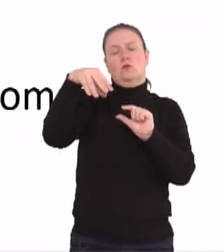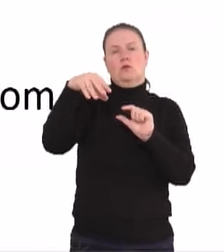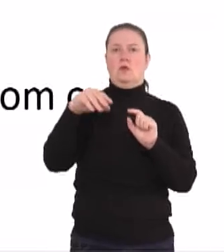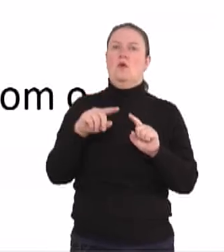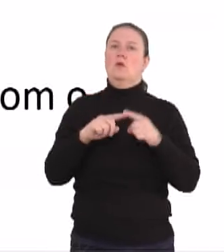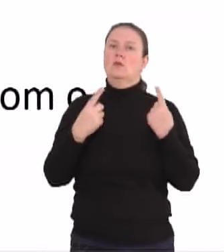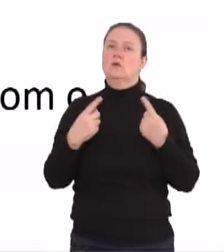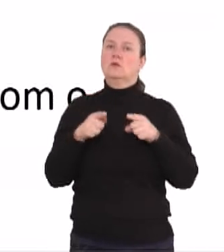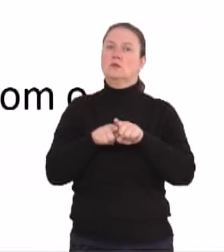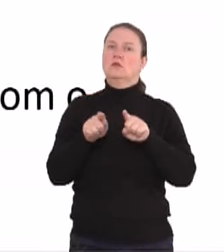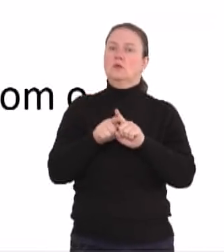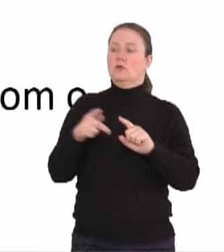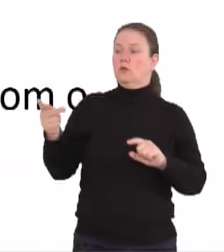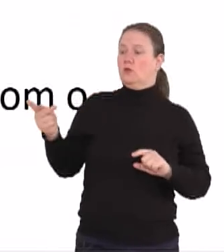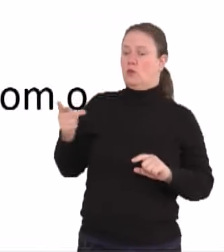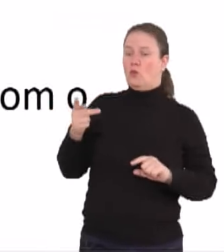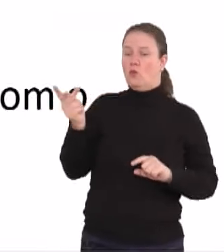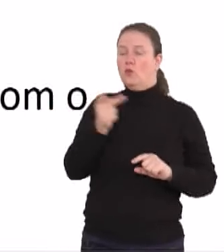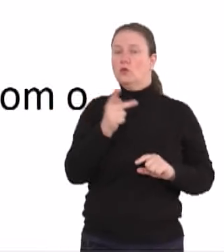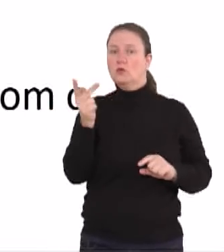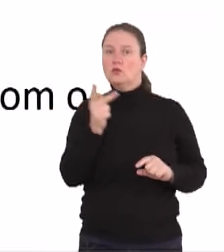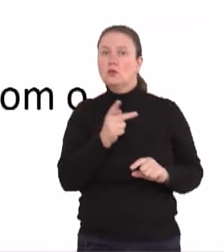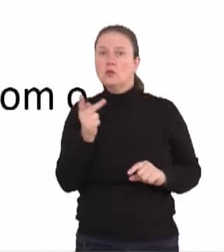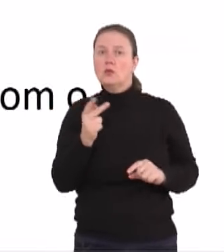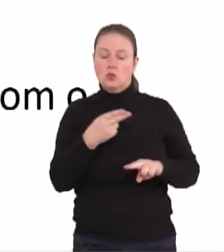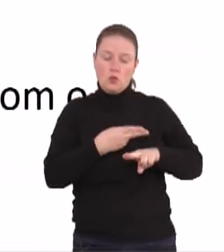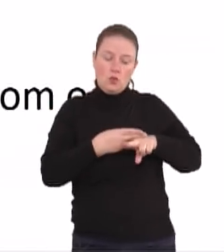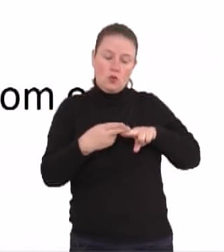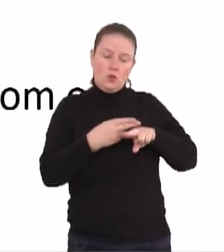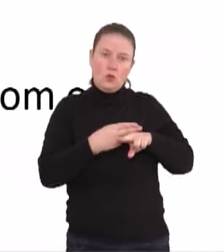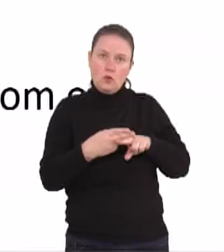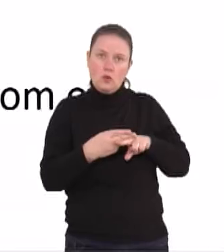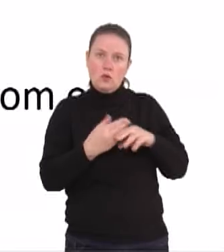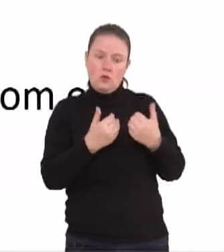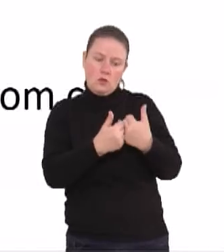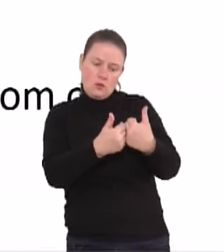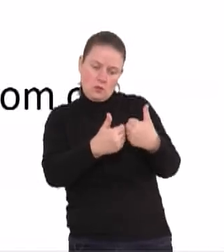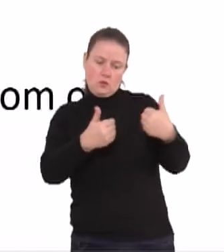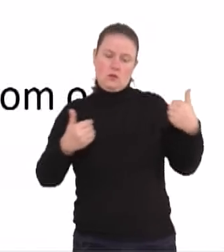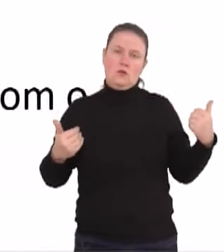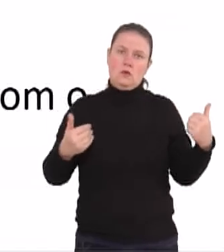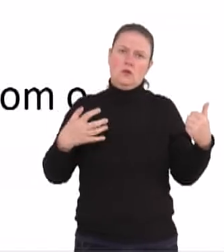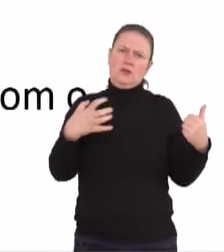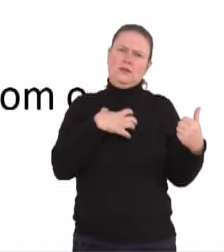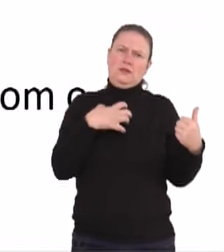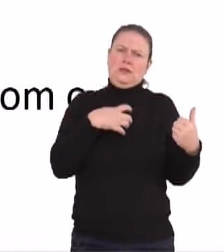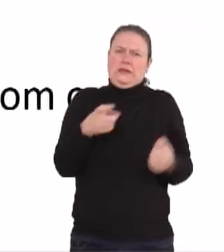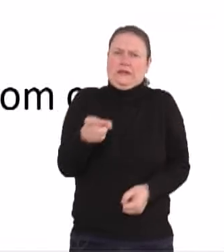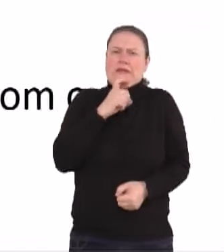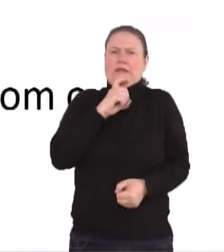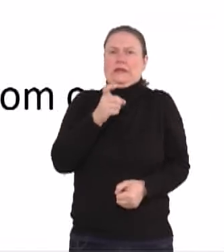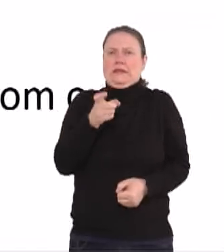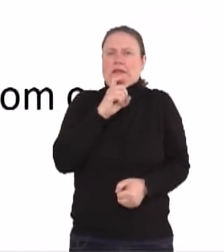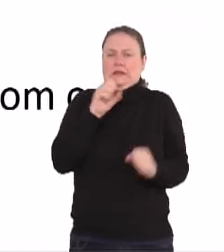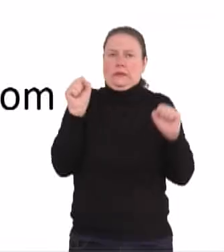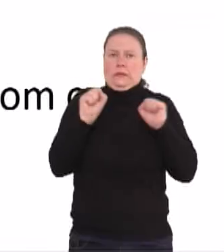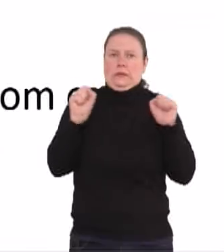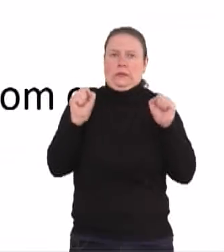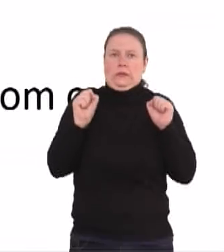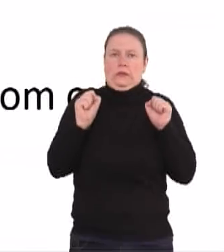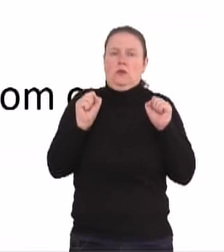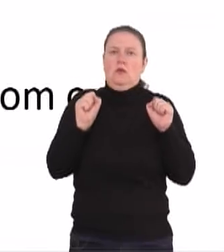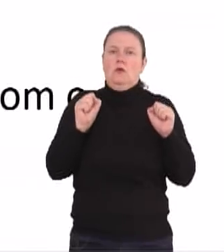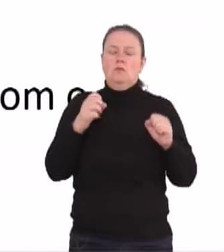Rangi e Papa estavam nus e, longe um do outro, sentiam muito frio. Comovido com